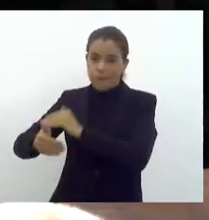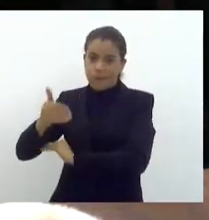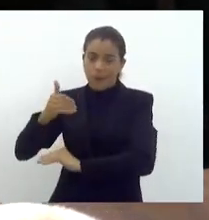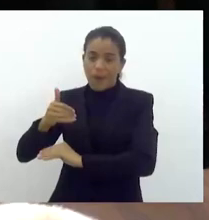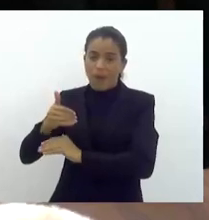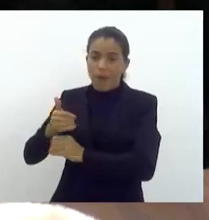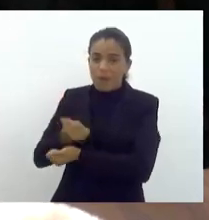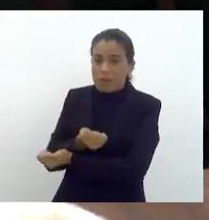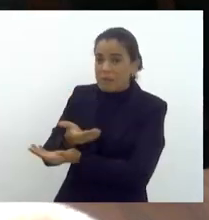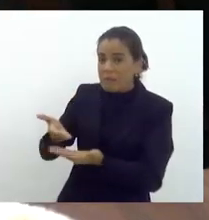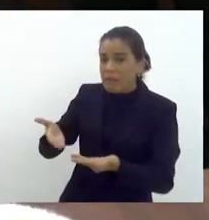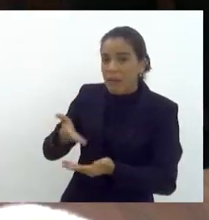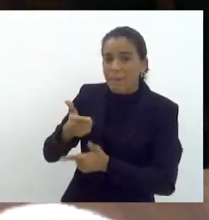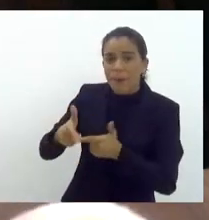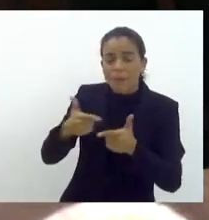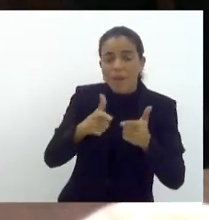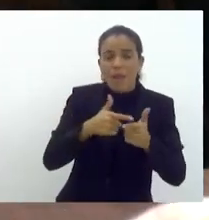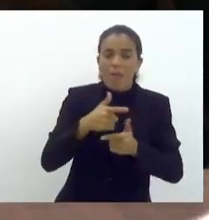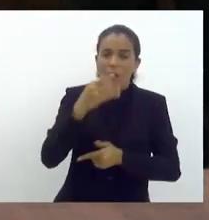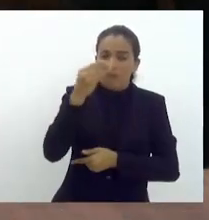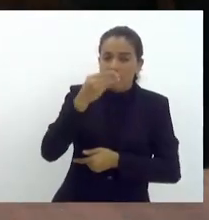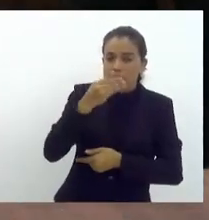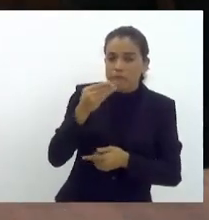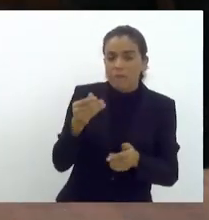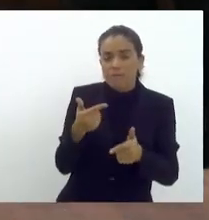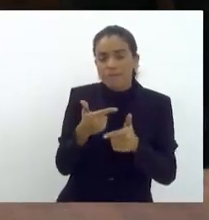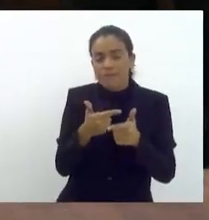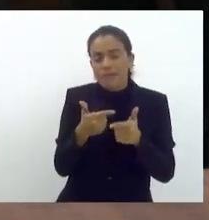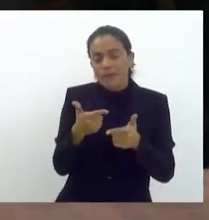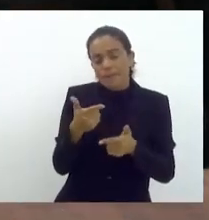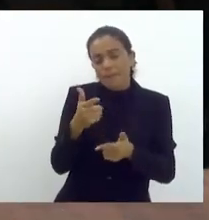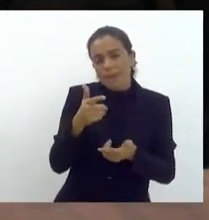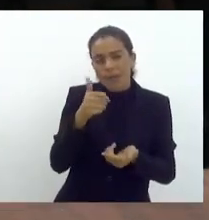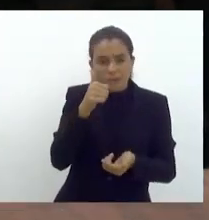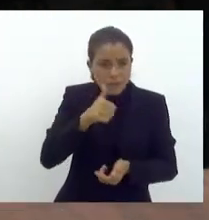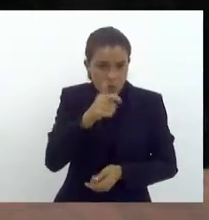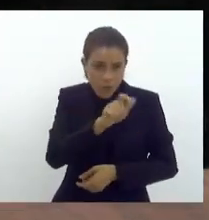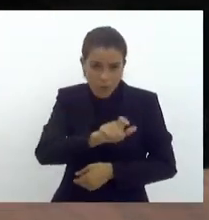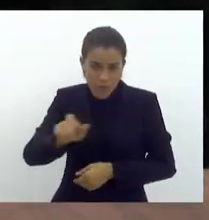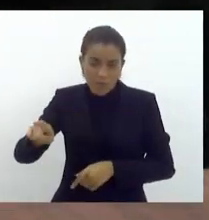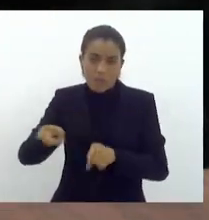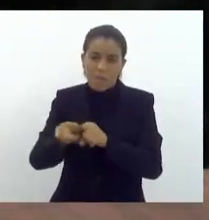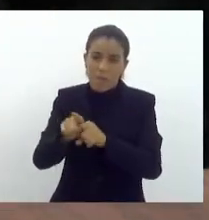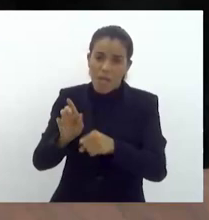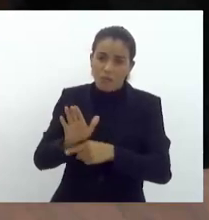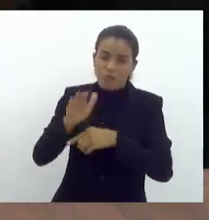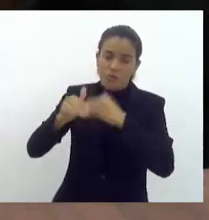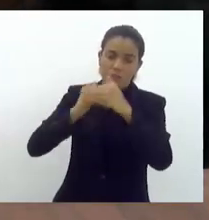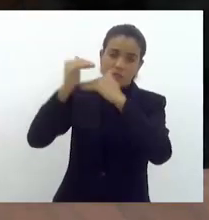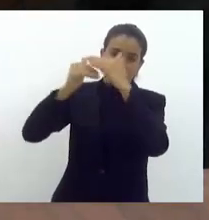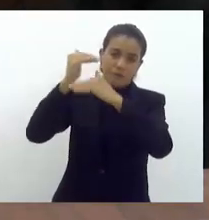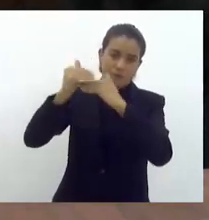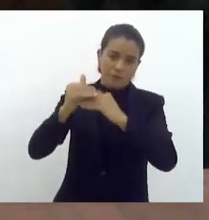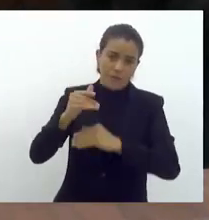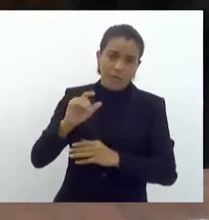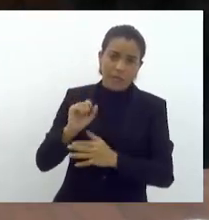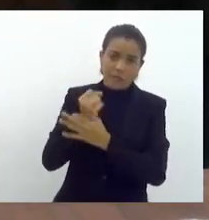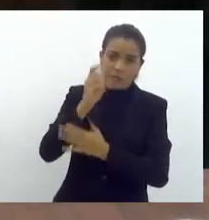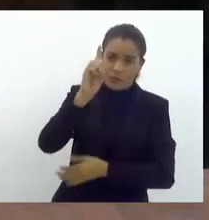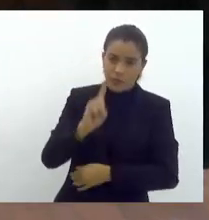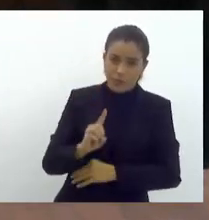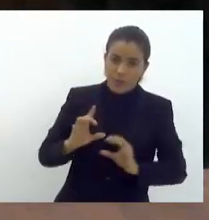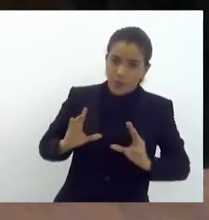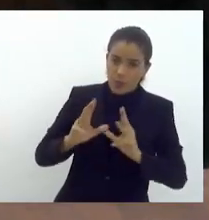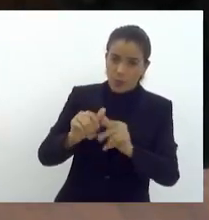vulnerabilidade colaborar para avanços significativos da ação do próprio Estado na garantia dos direitos de todas as mulheres